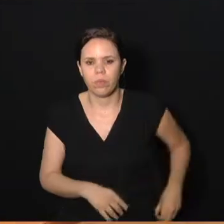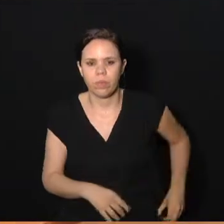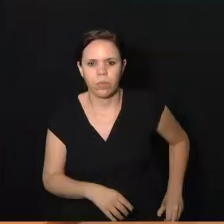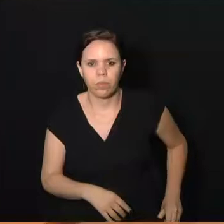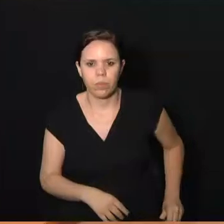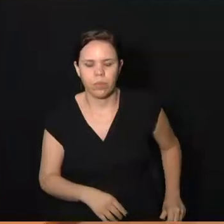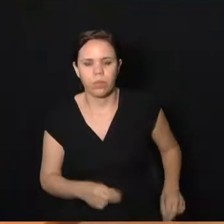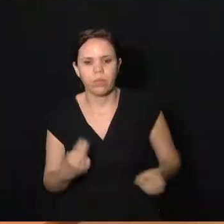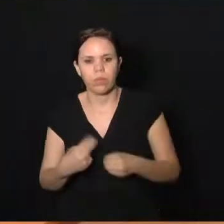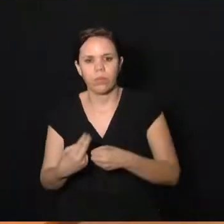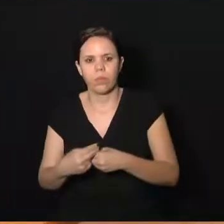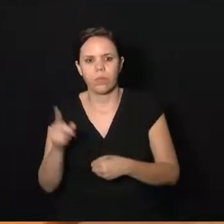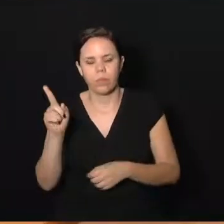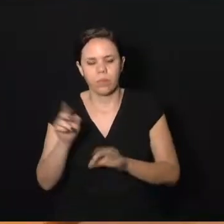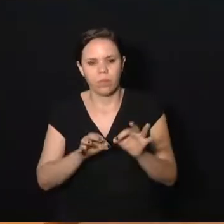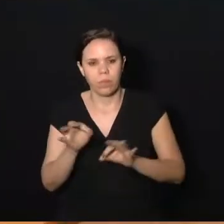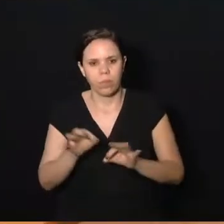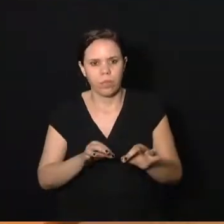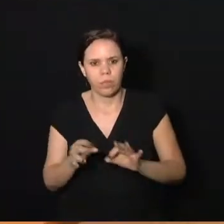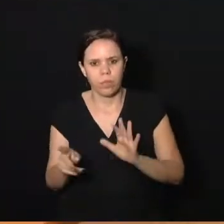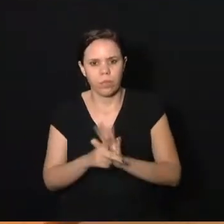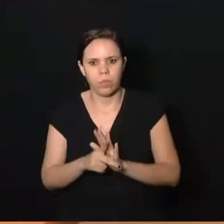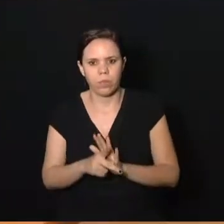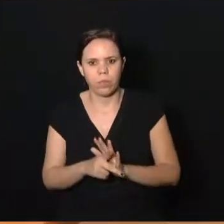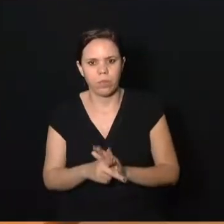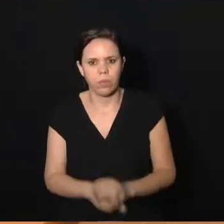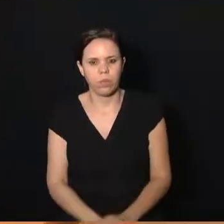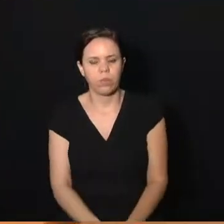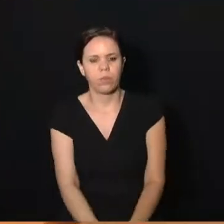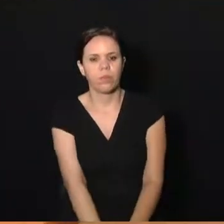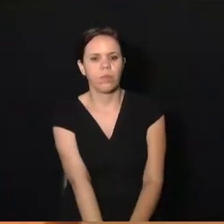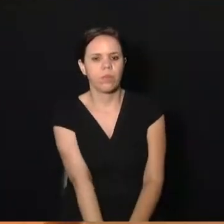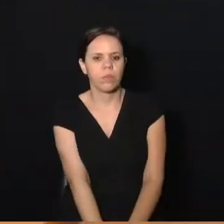relação à Unicamp, a esse projeto específico, não, tô ligado.